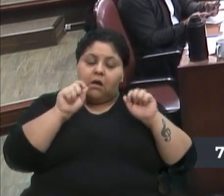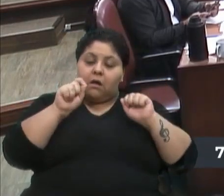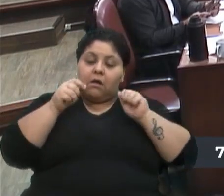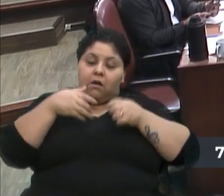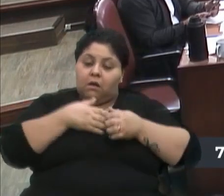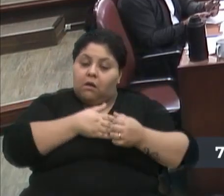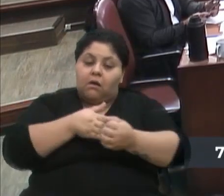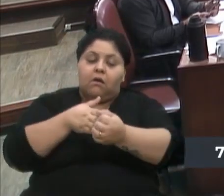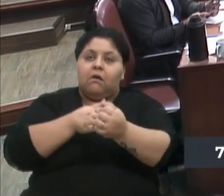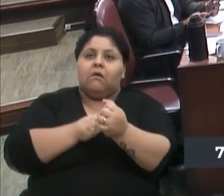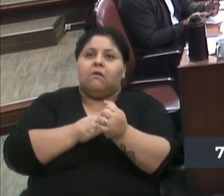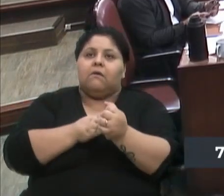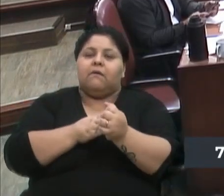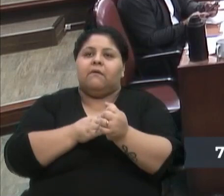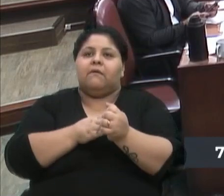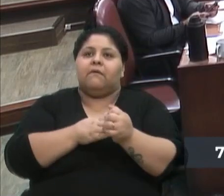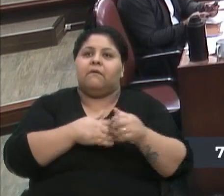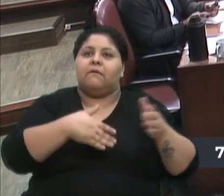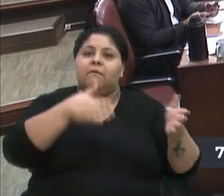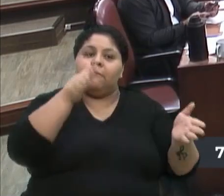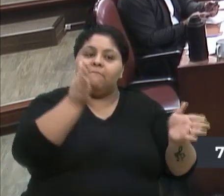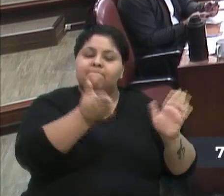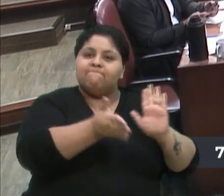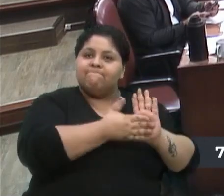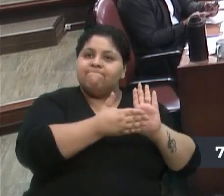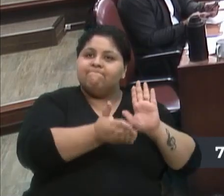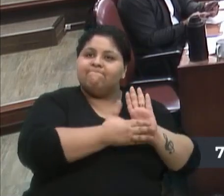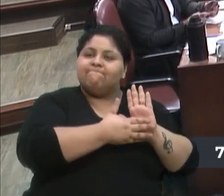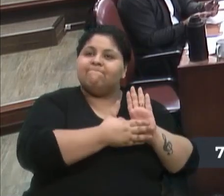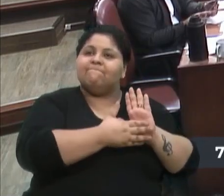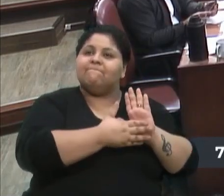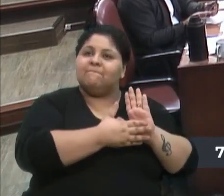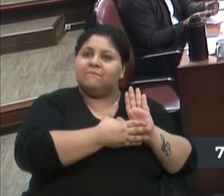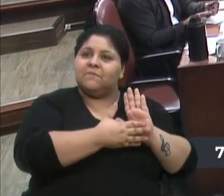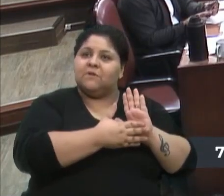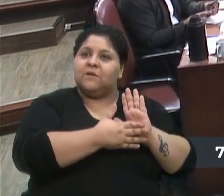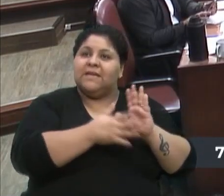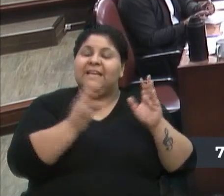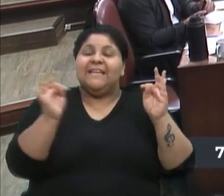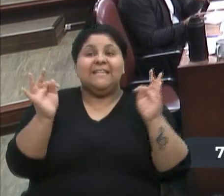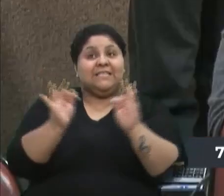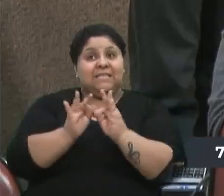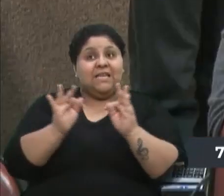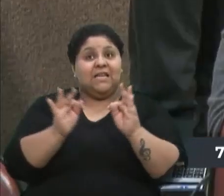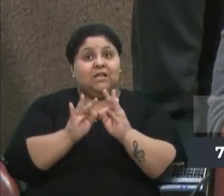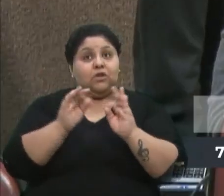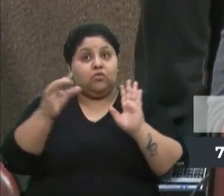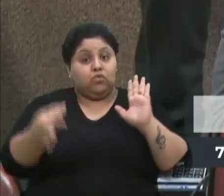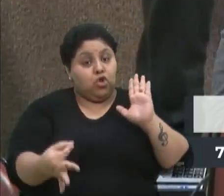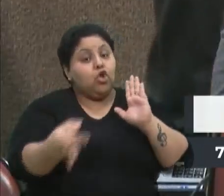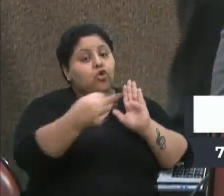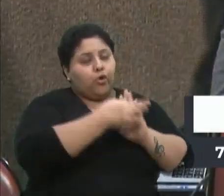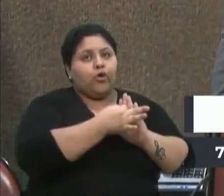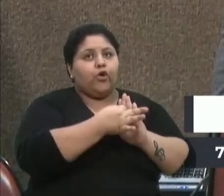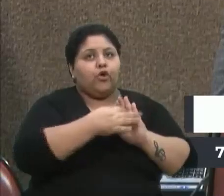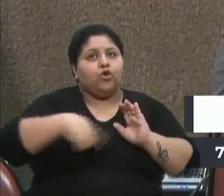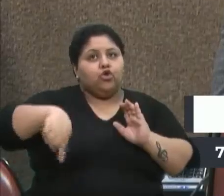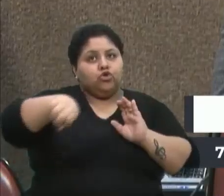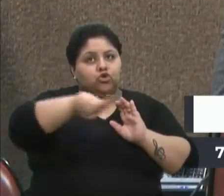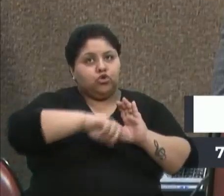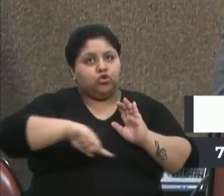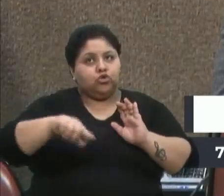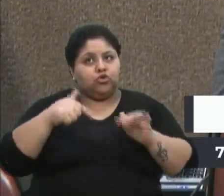acompanhando, o parecer, né, vereador Felipe, ele é um parecer técnico e opinativo. Nós